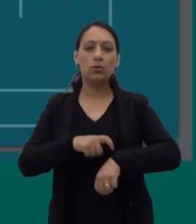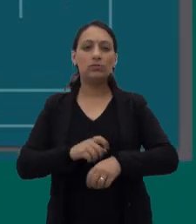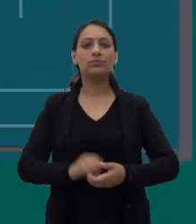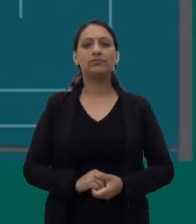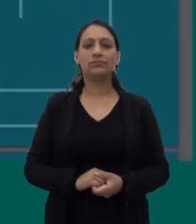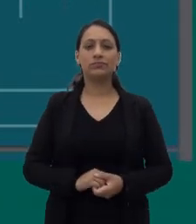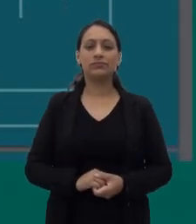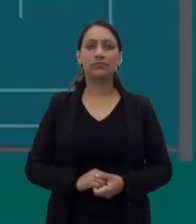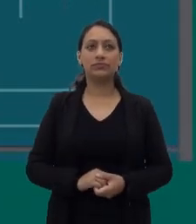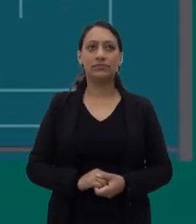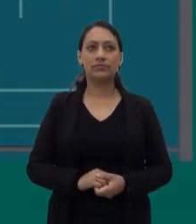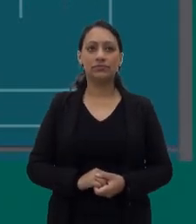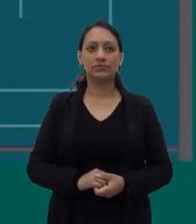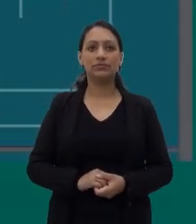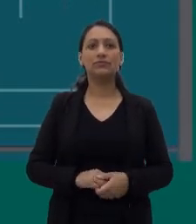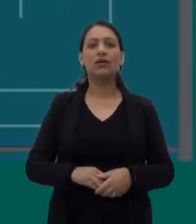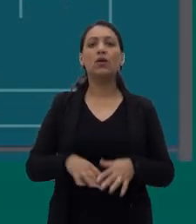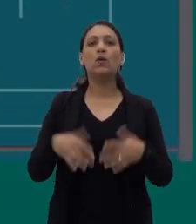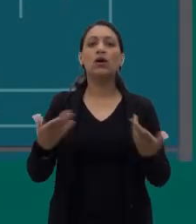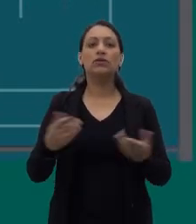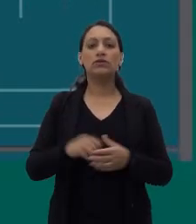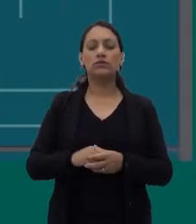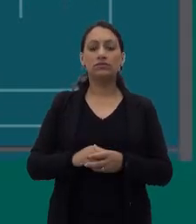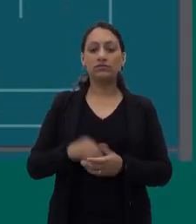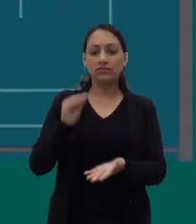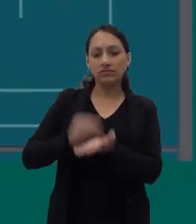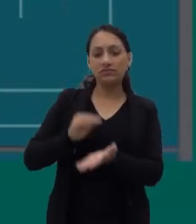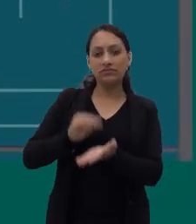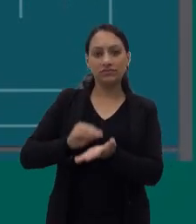Né, aquele momento de desamparo por algum